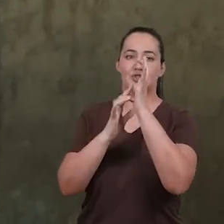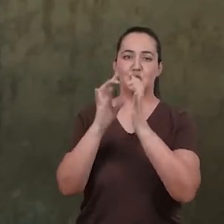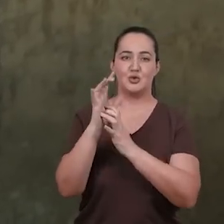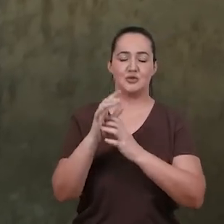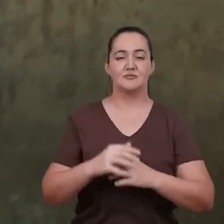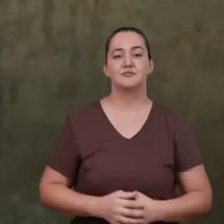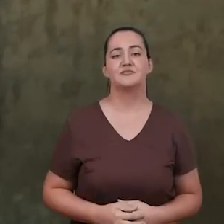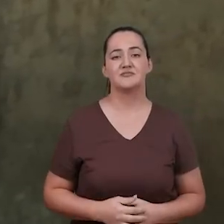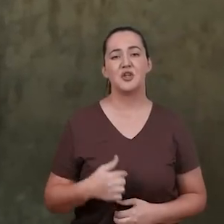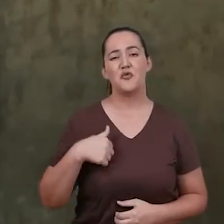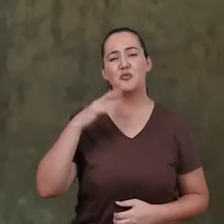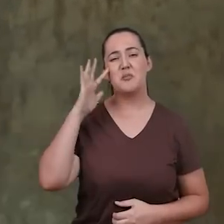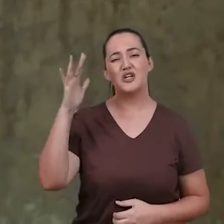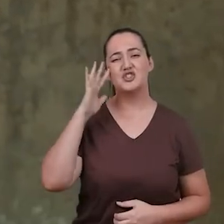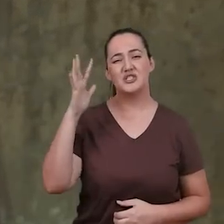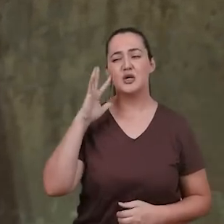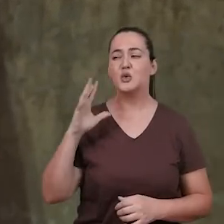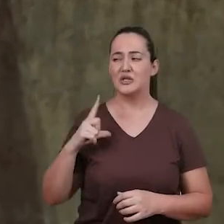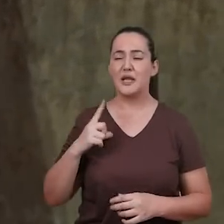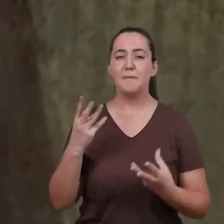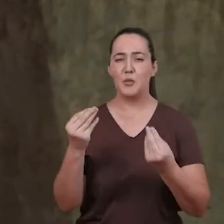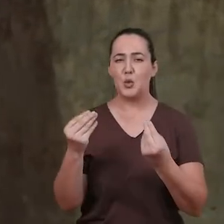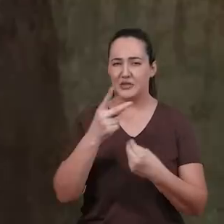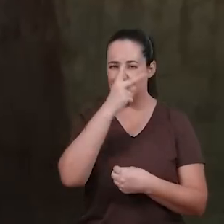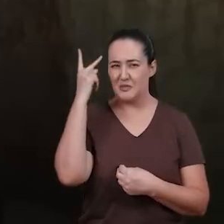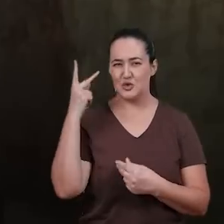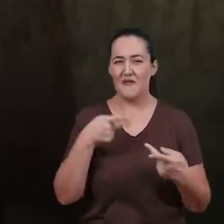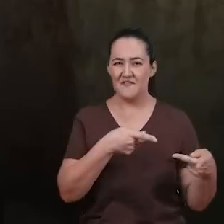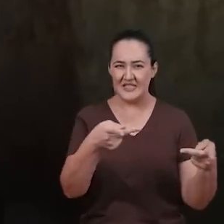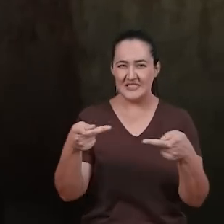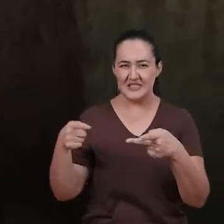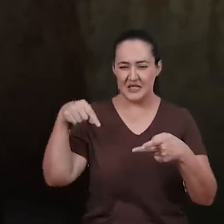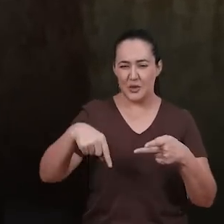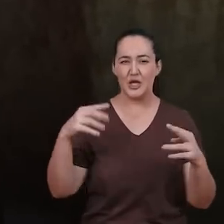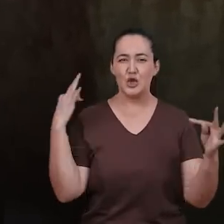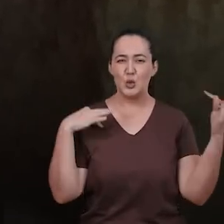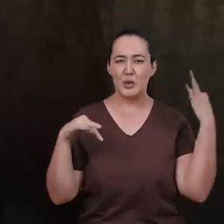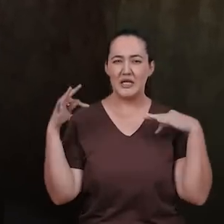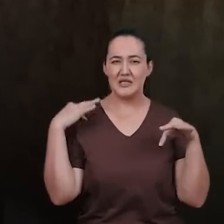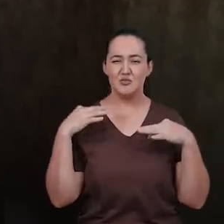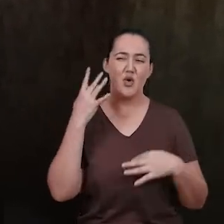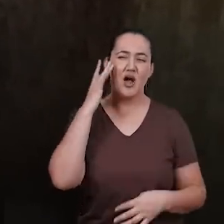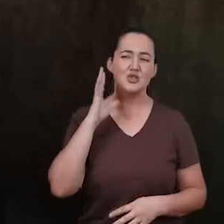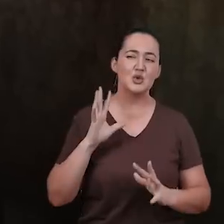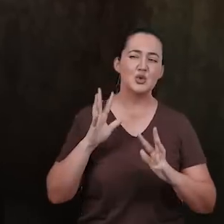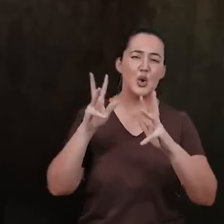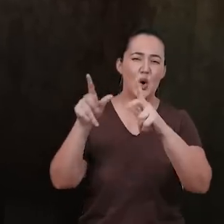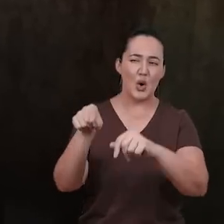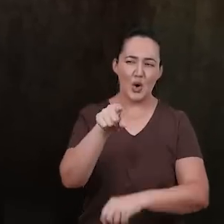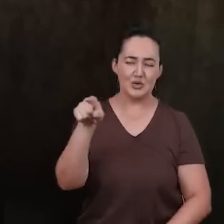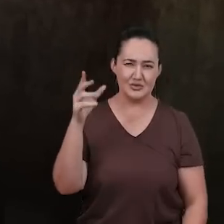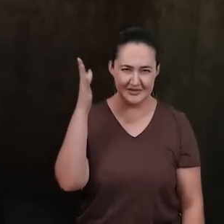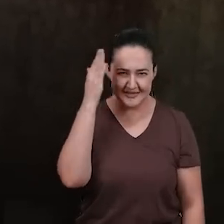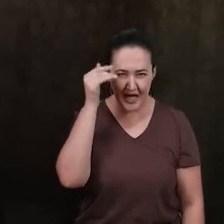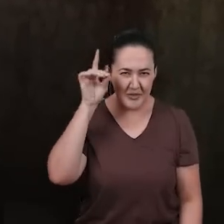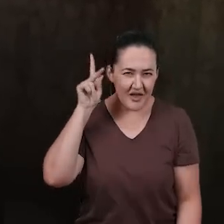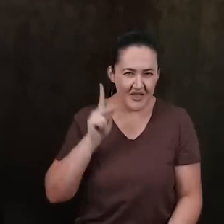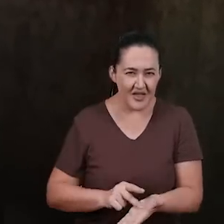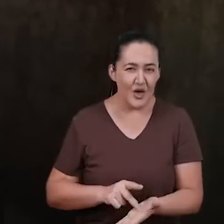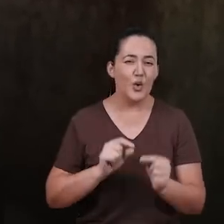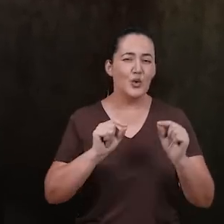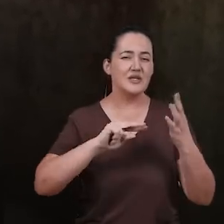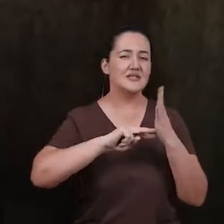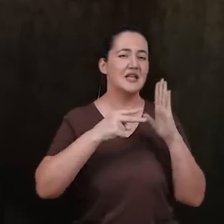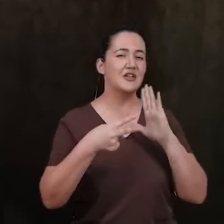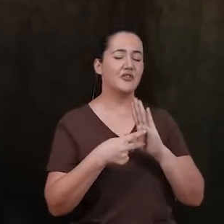pensando se todos os turistas que estão passando aqui, que vocês até ouvem as vozes deles, porque aqui há muito eco, se todos eles sabem realmente